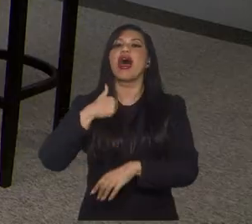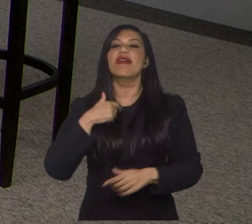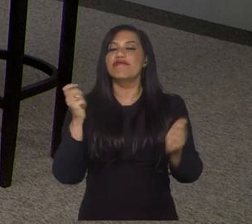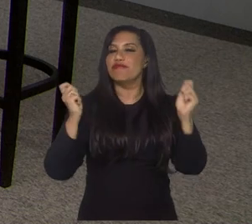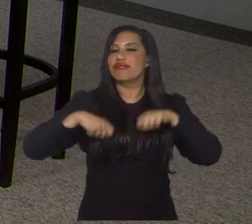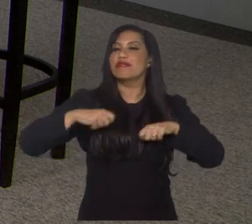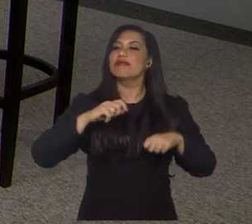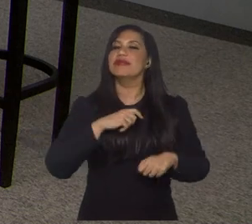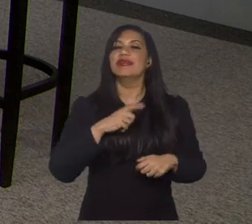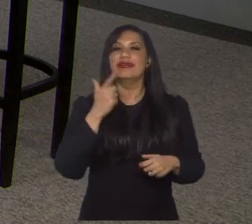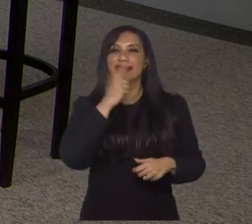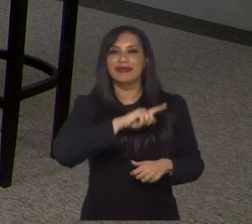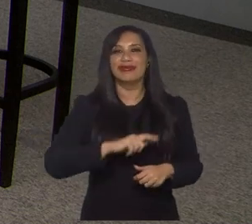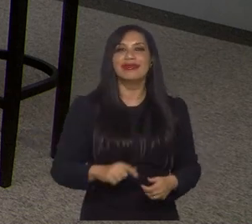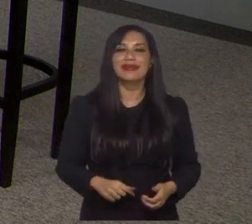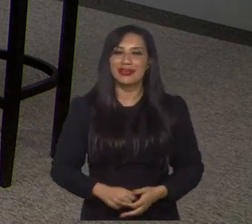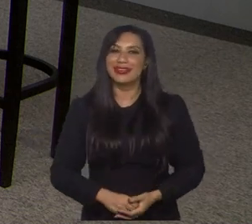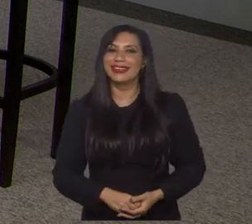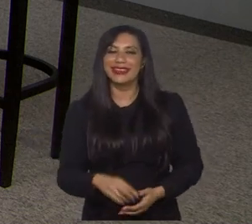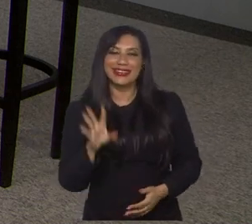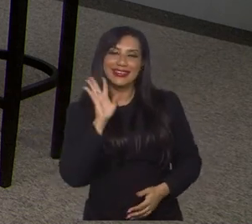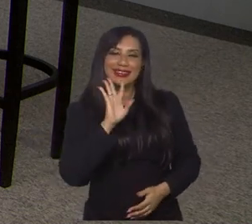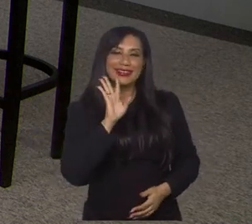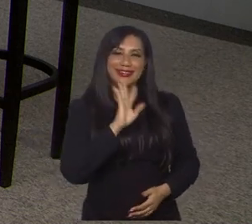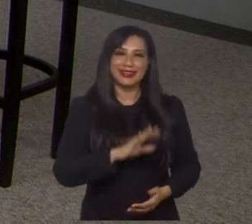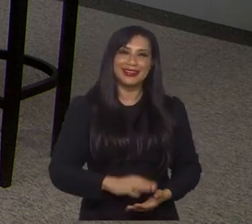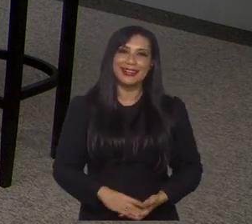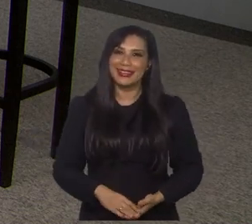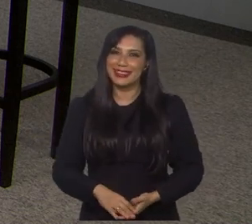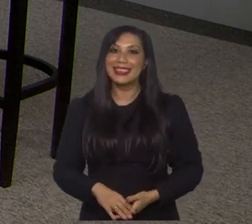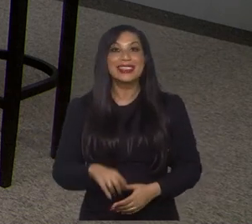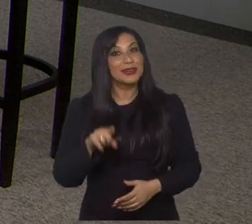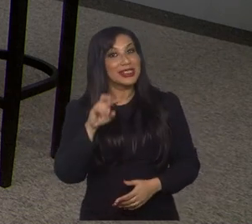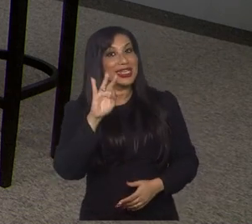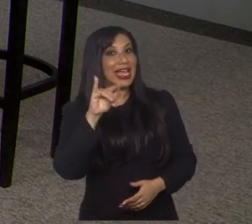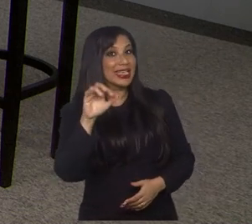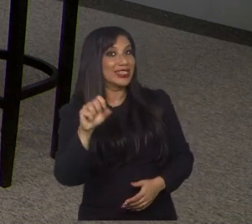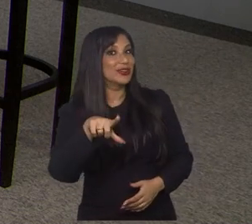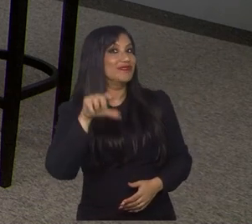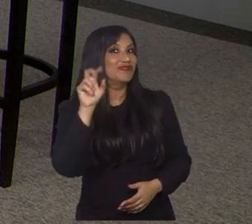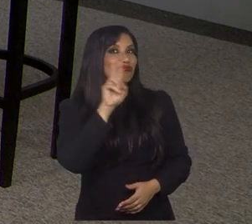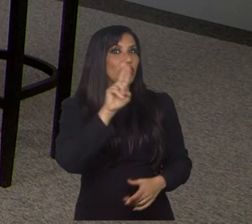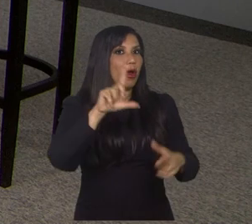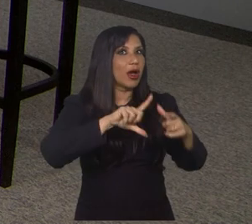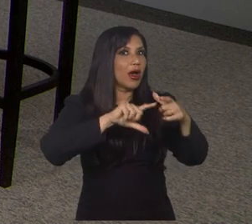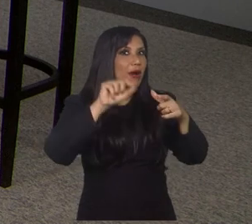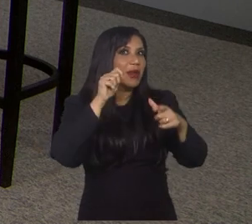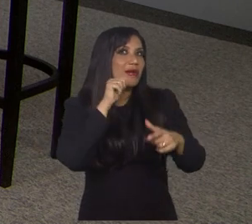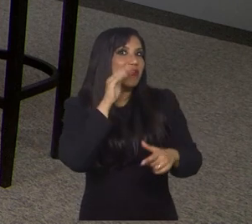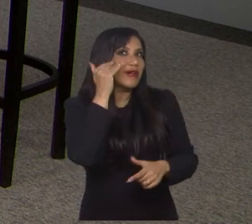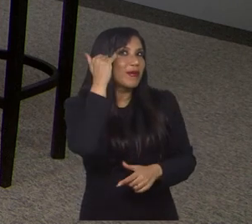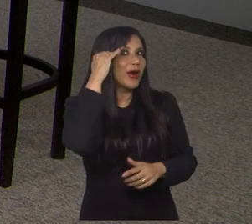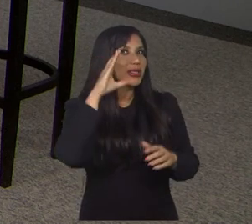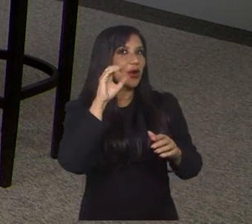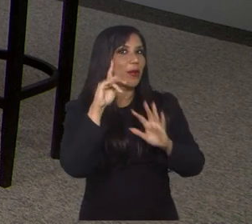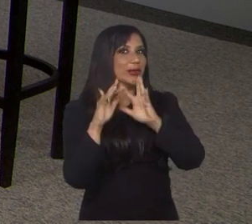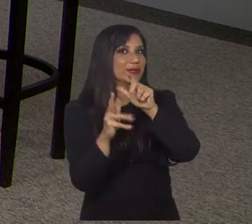é meu nome e fique com isso. Legal. Thaís, para você, a Copa vai ser de quem nesse